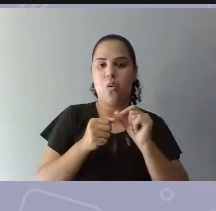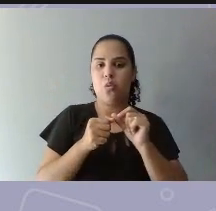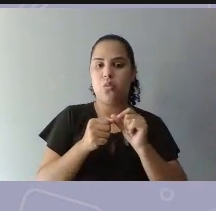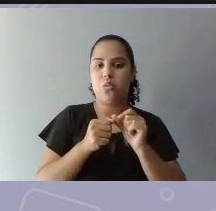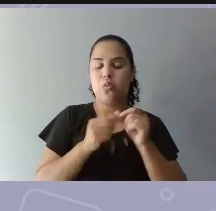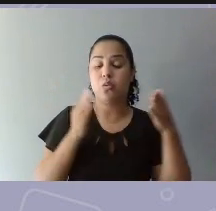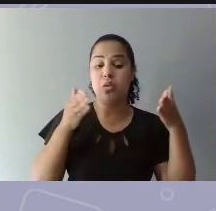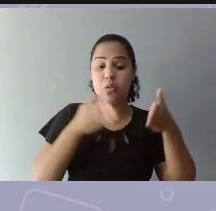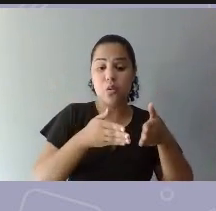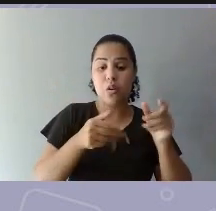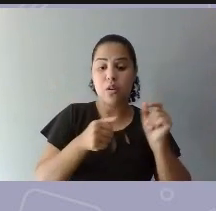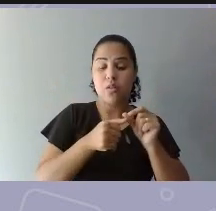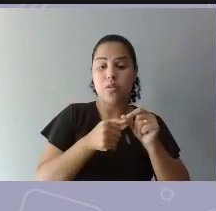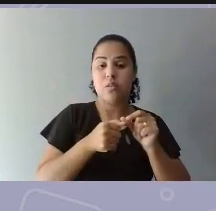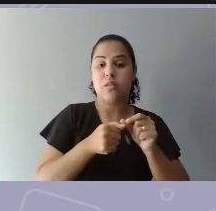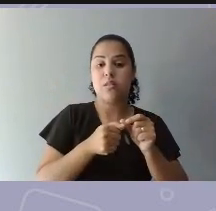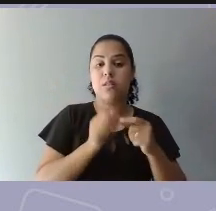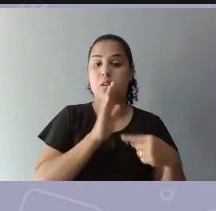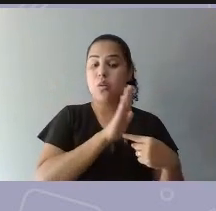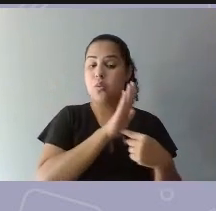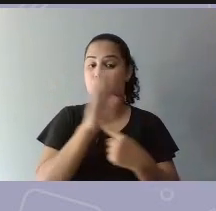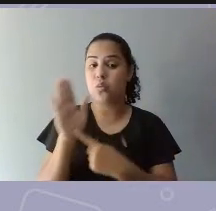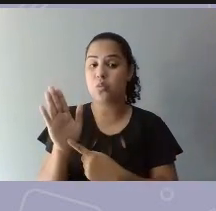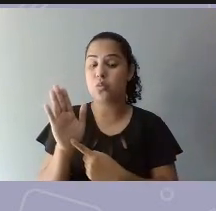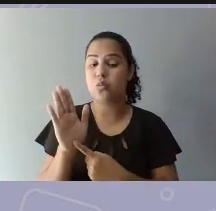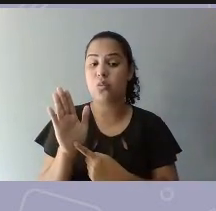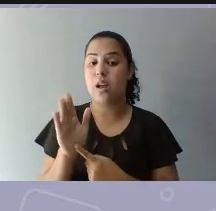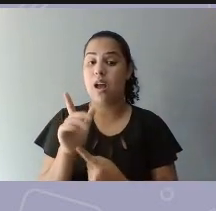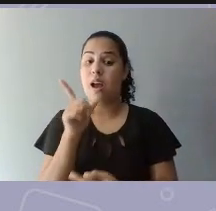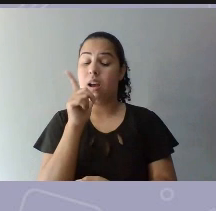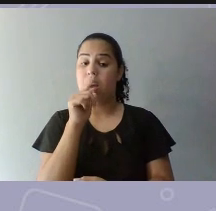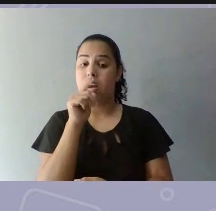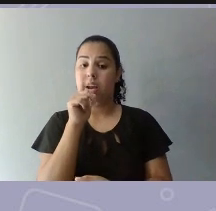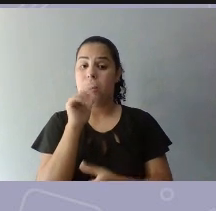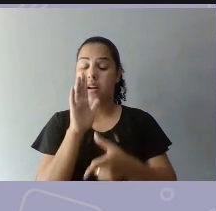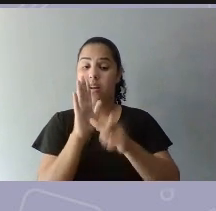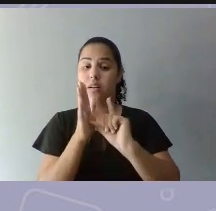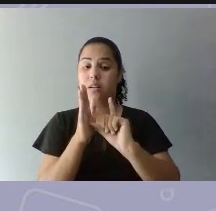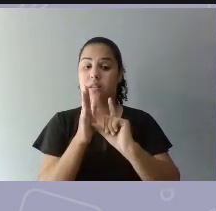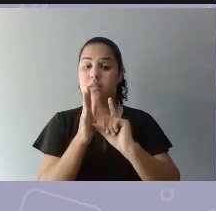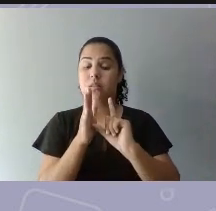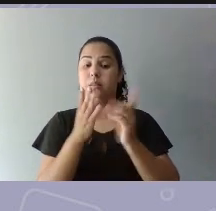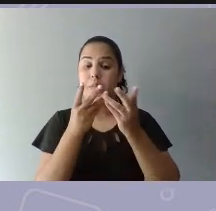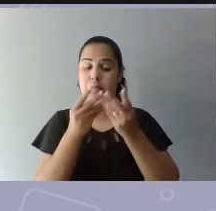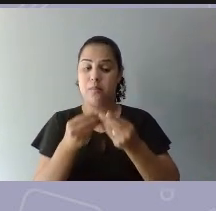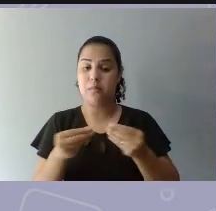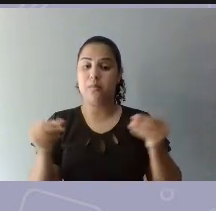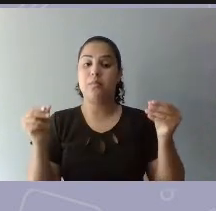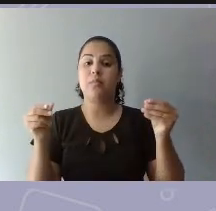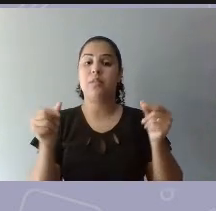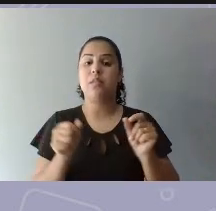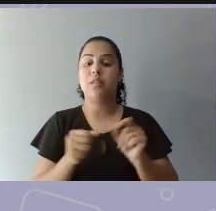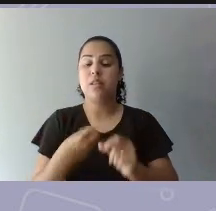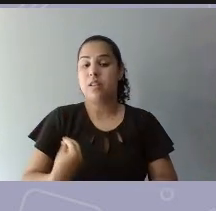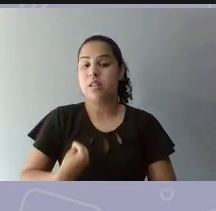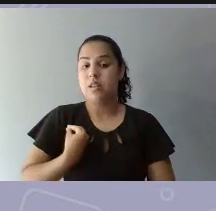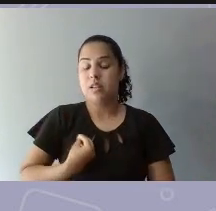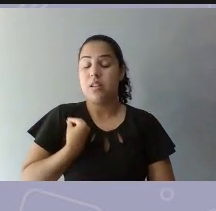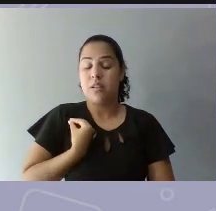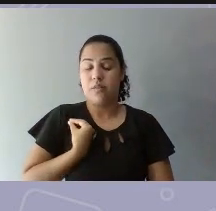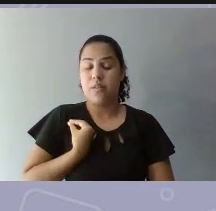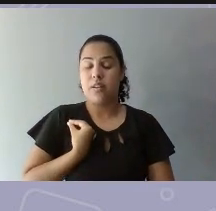solutos eu sempre costumo dizer que a água ela quer sempre diluir o objetivo da água o objetivo de vida dela é diluir tá